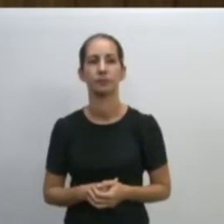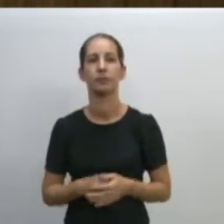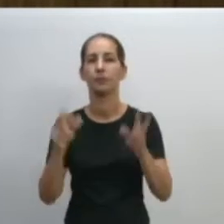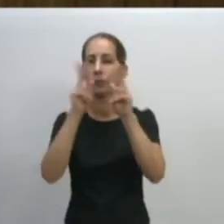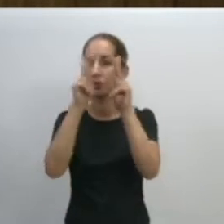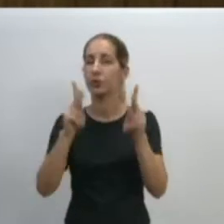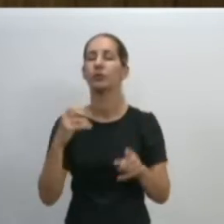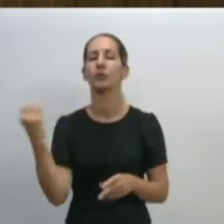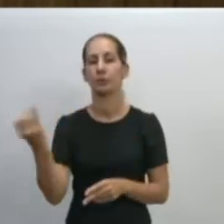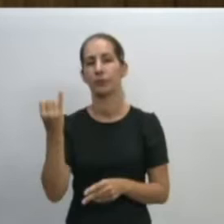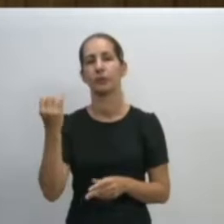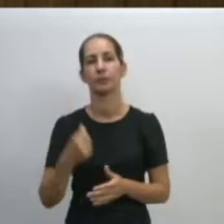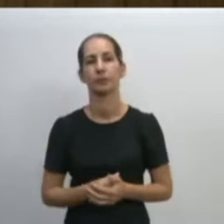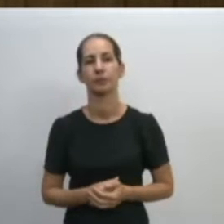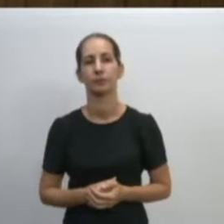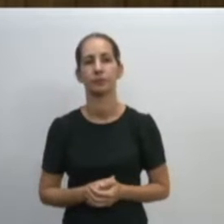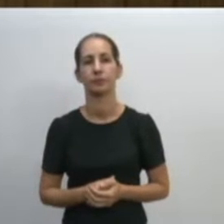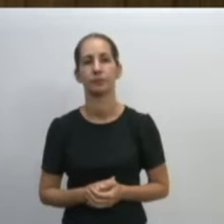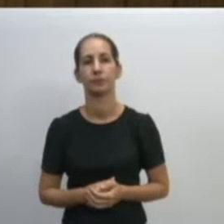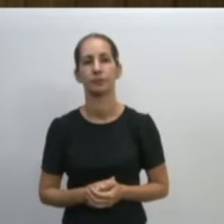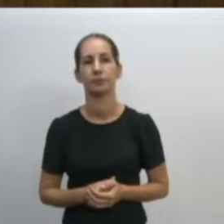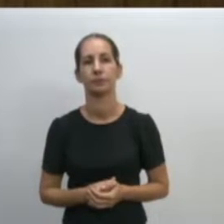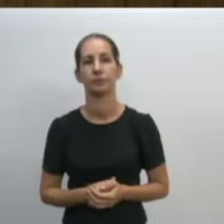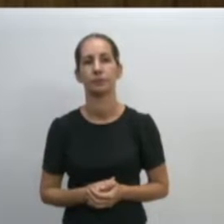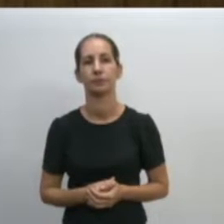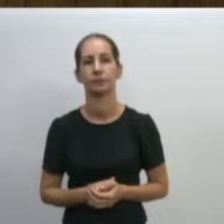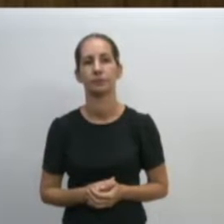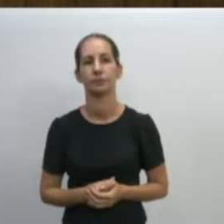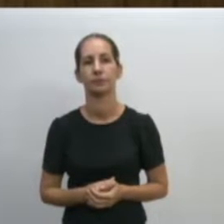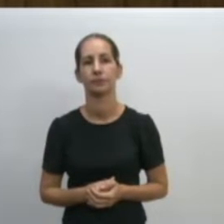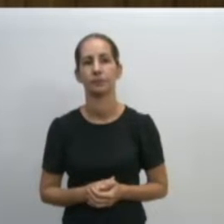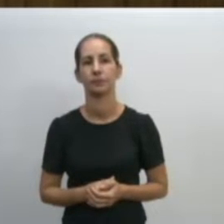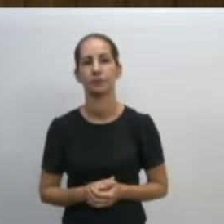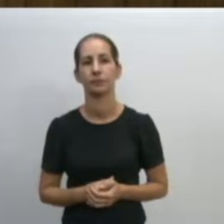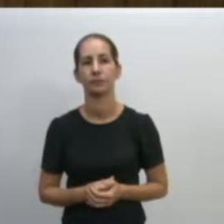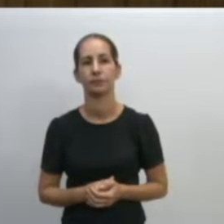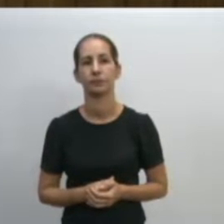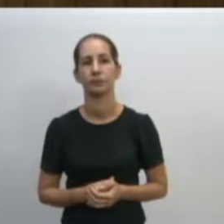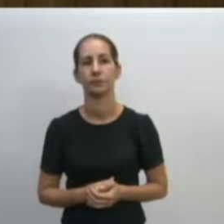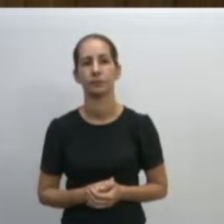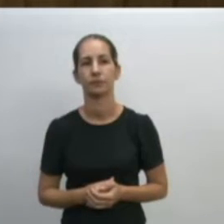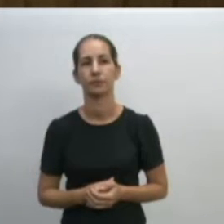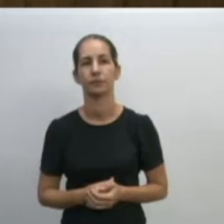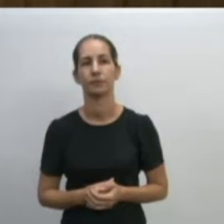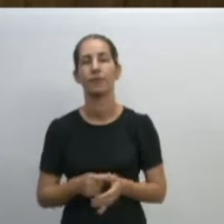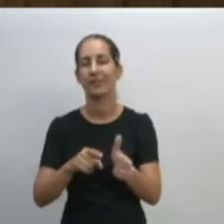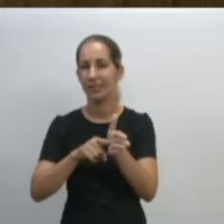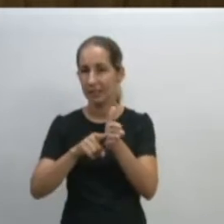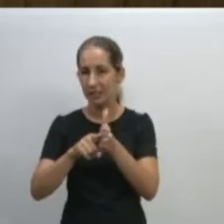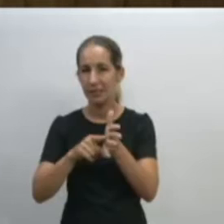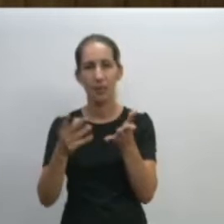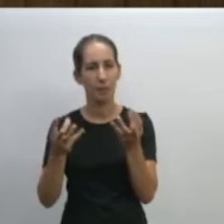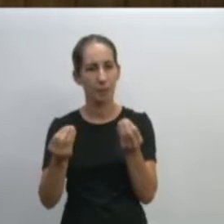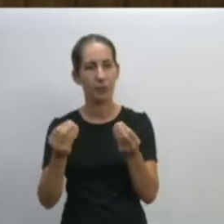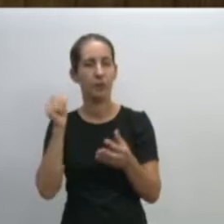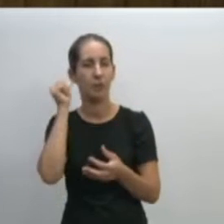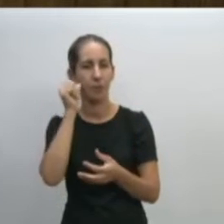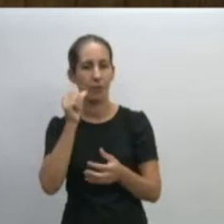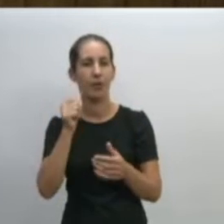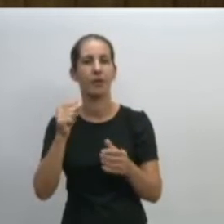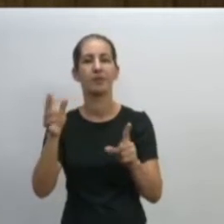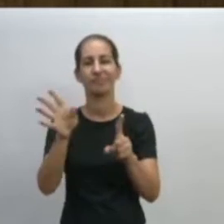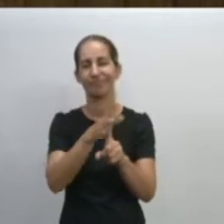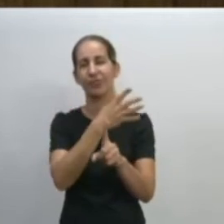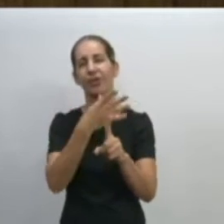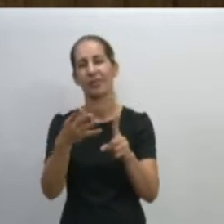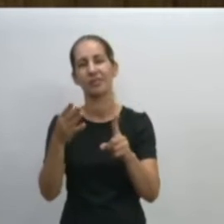projeto muito importante, né, haja visto que a gente vê índices de mulheres que sofrem